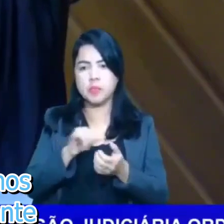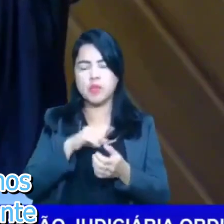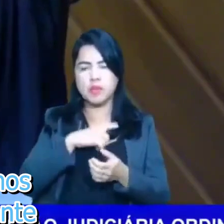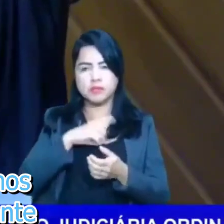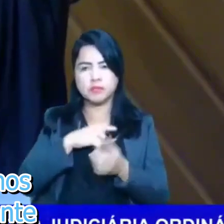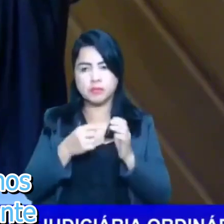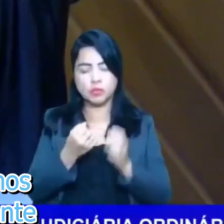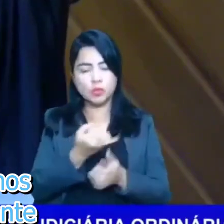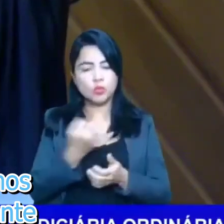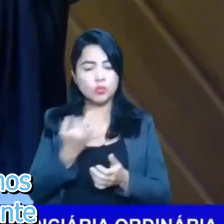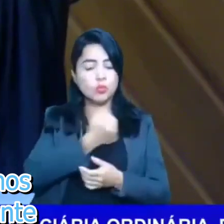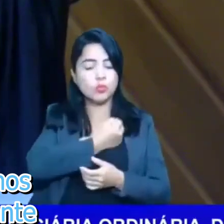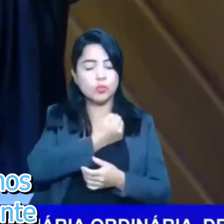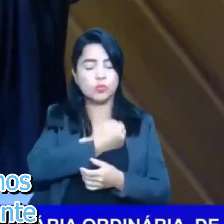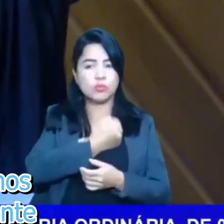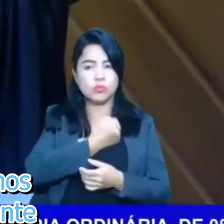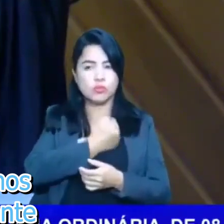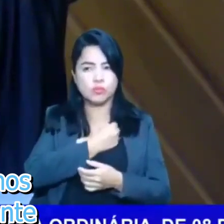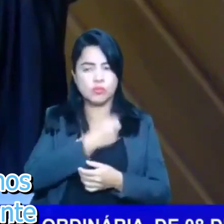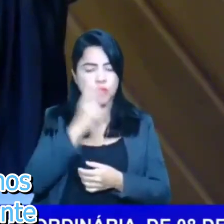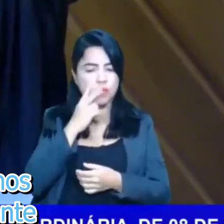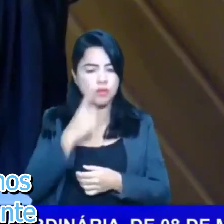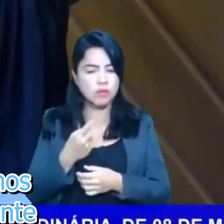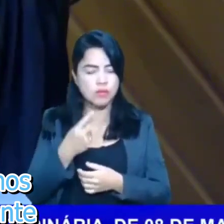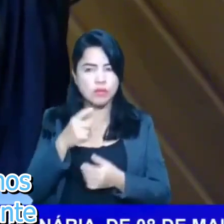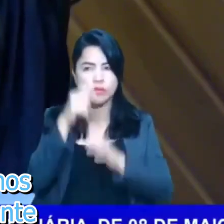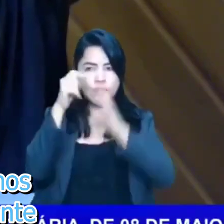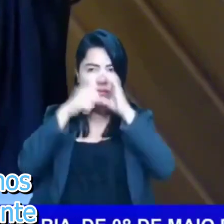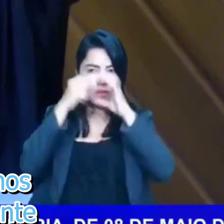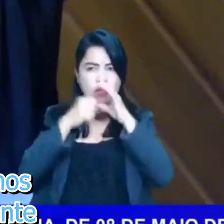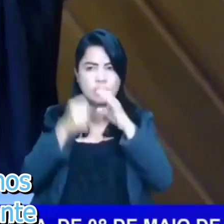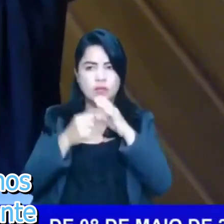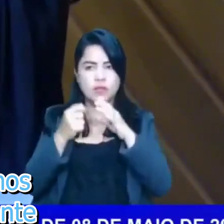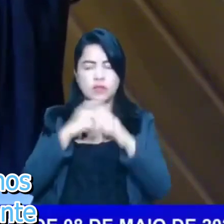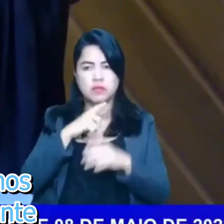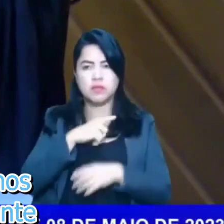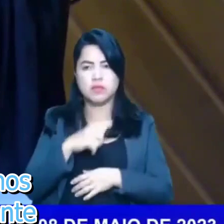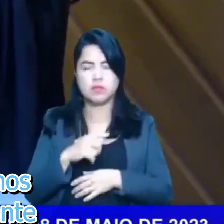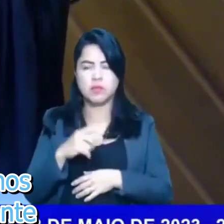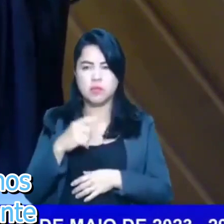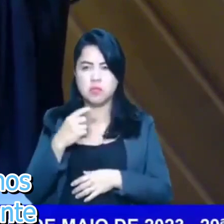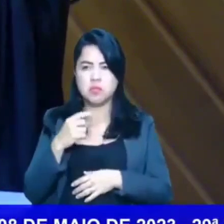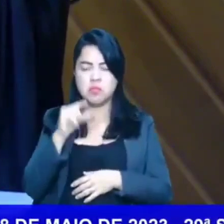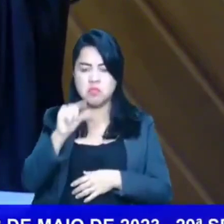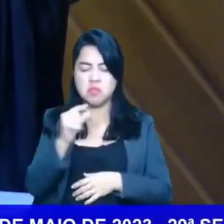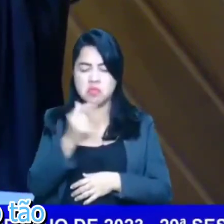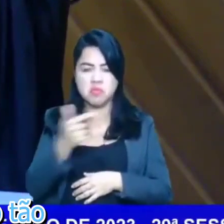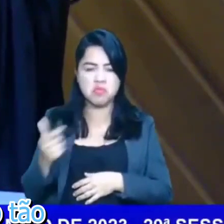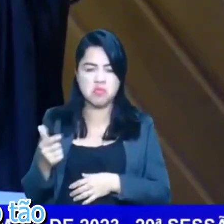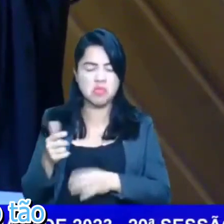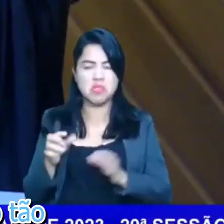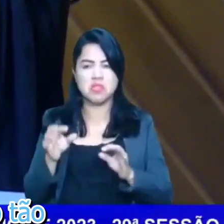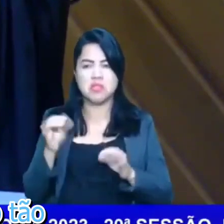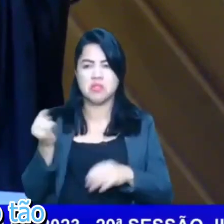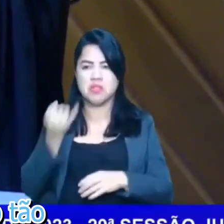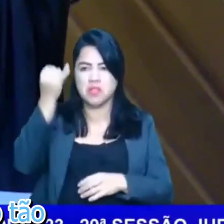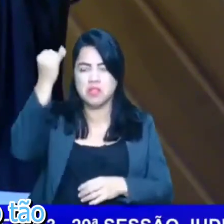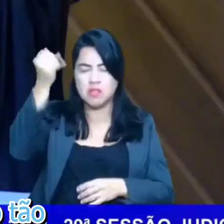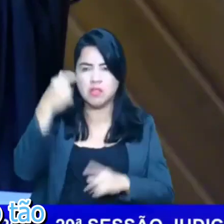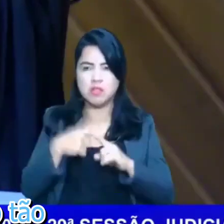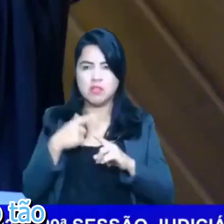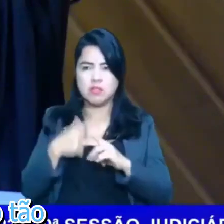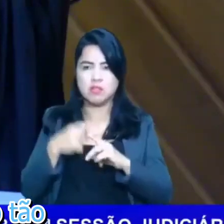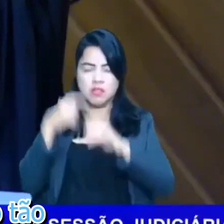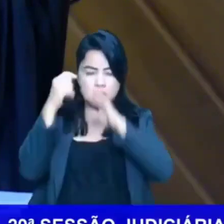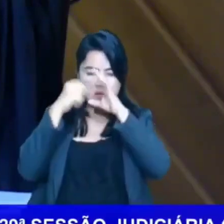número de santinhos distinguidos no vídeo aparentemente seja irrelevante, uma vez que foram filmados pela equipe de